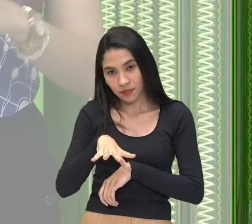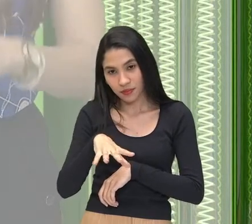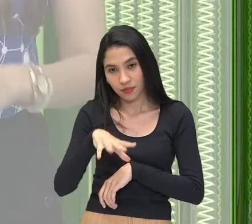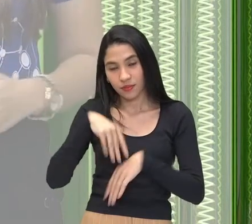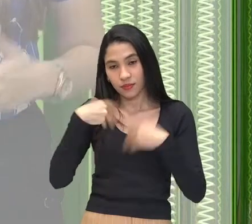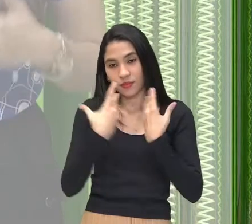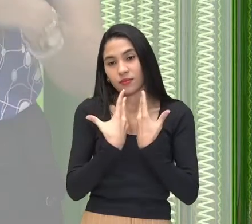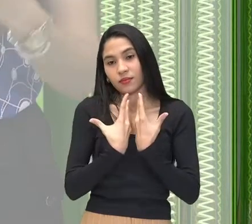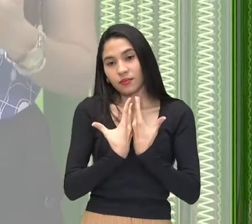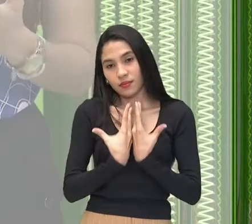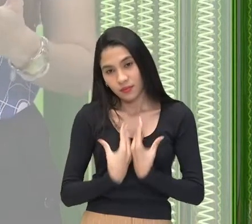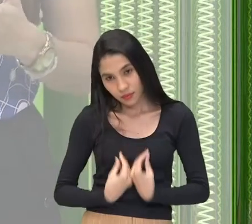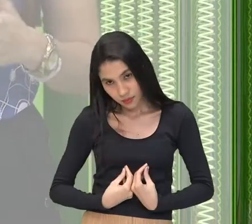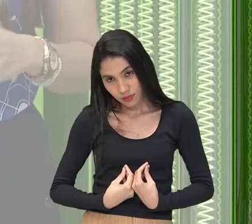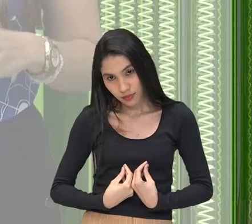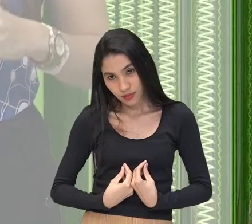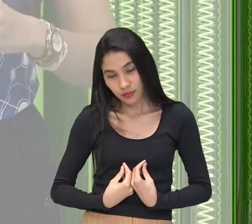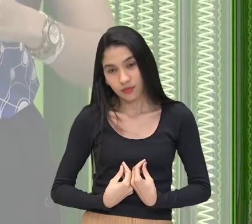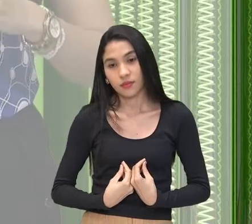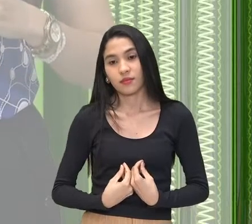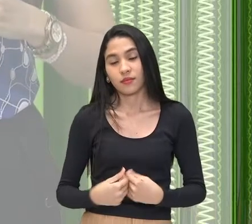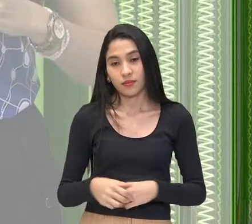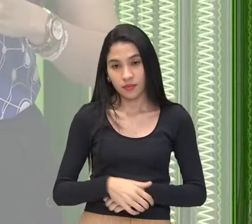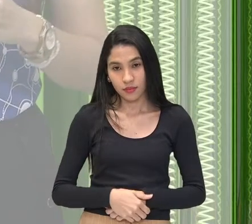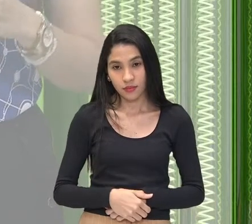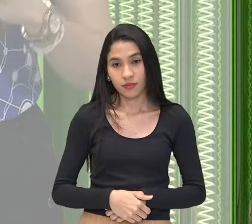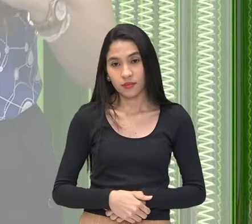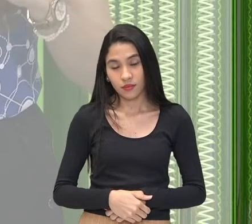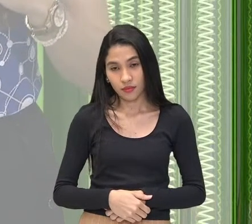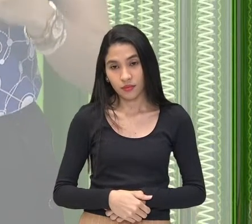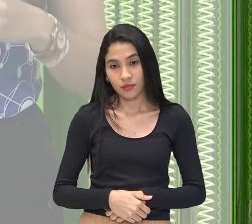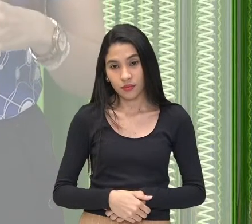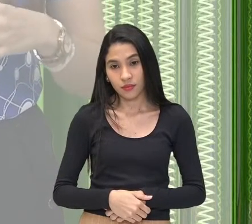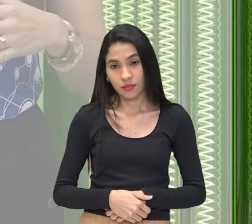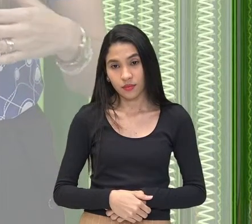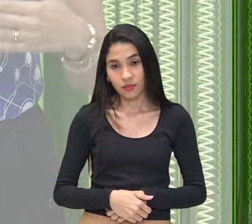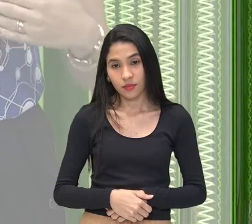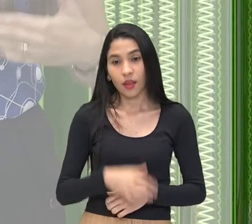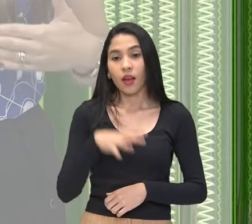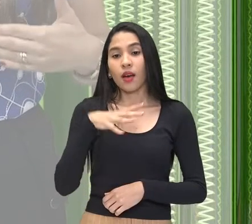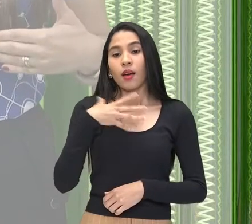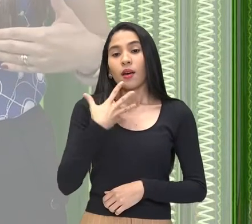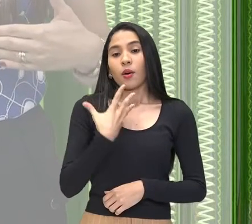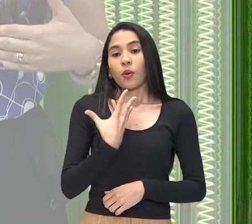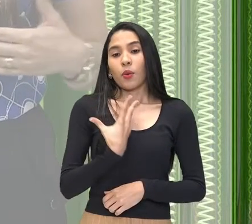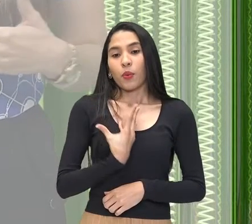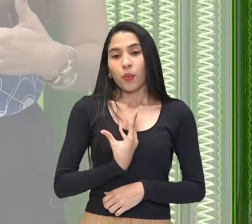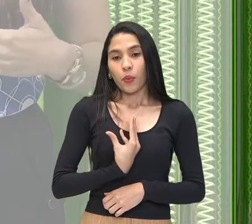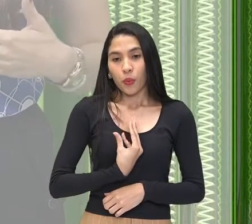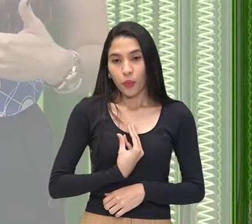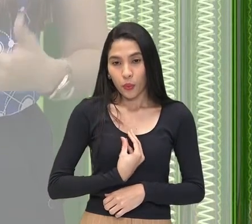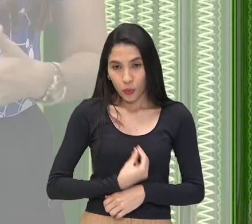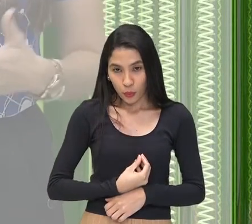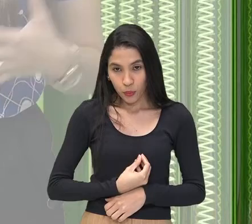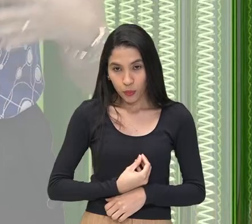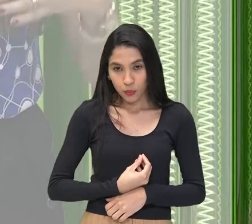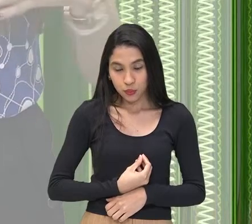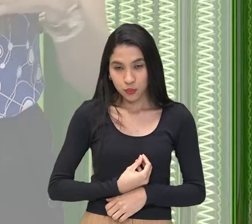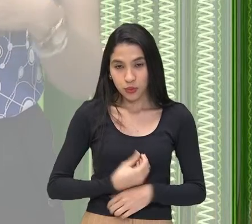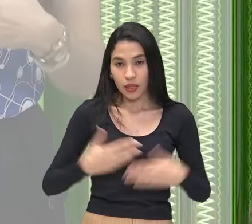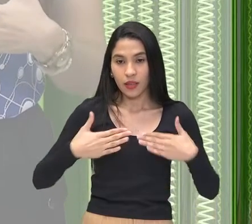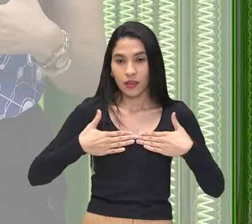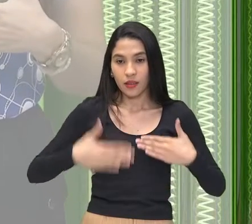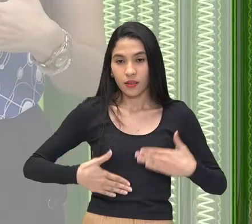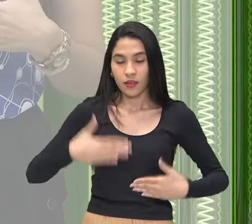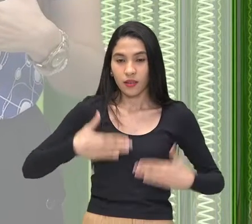quando a gente coloca o gás carbônico para fora, a gente tem um relaxamento do diafragma,